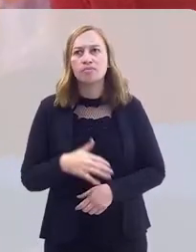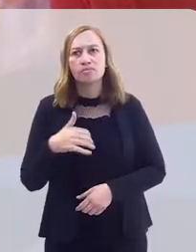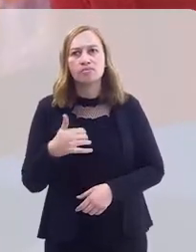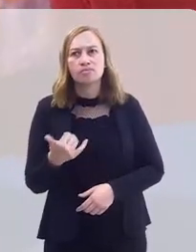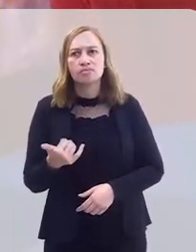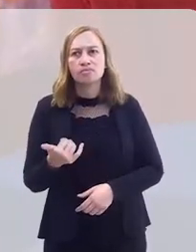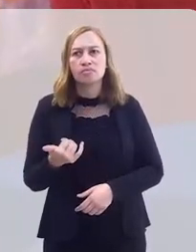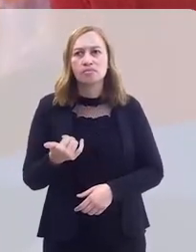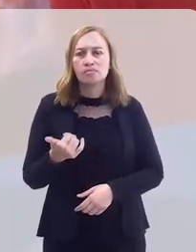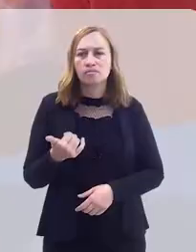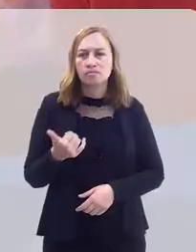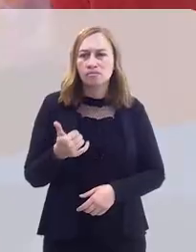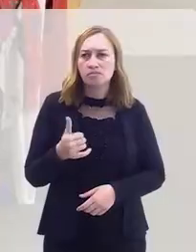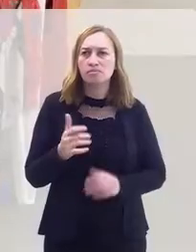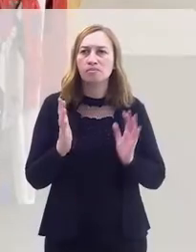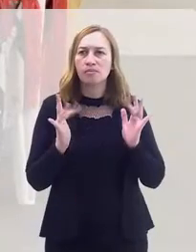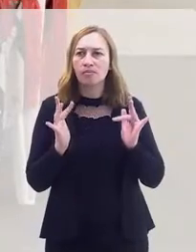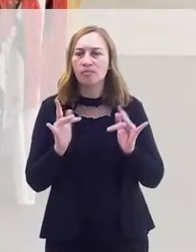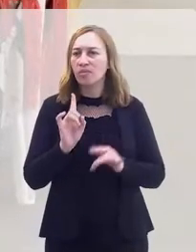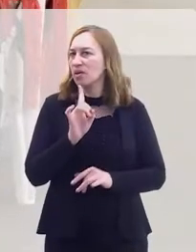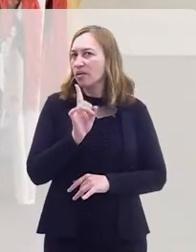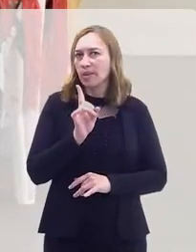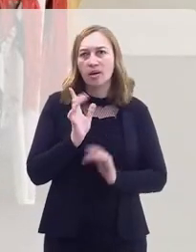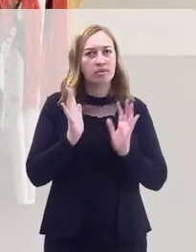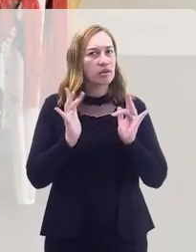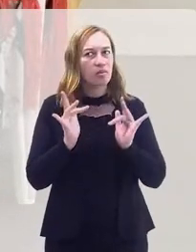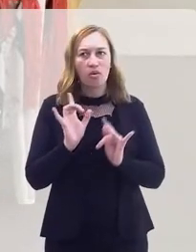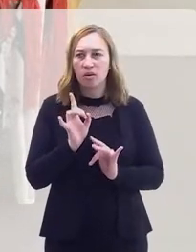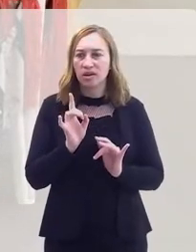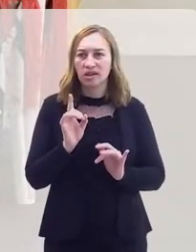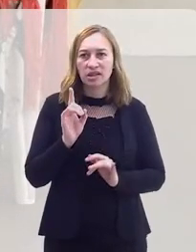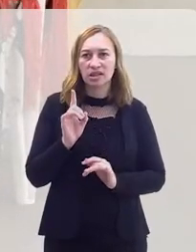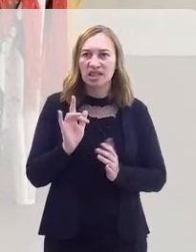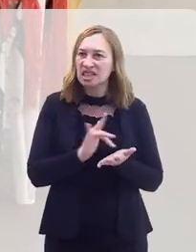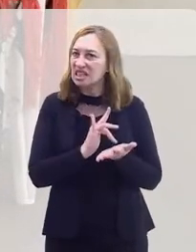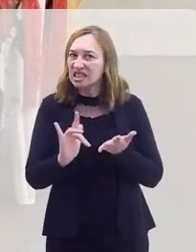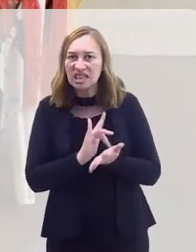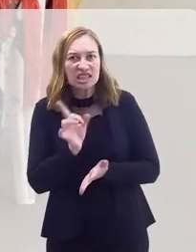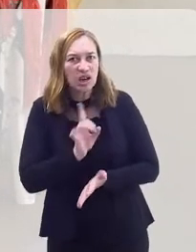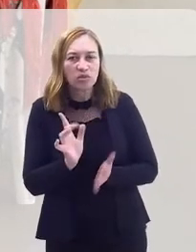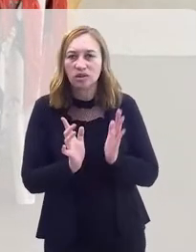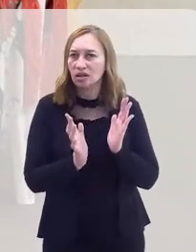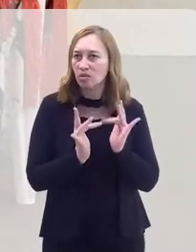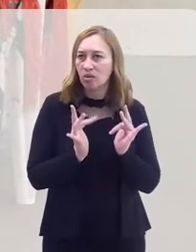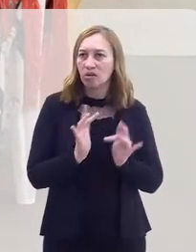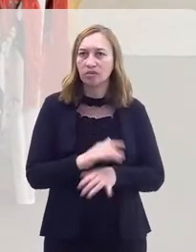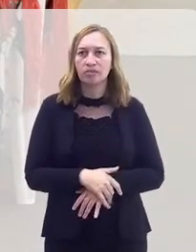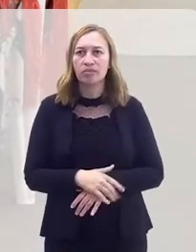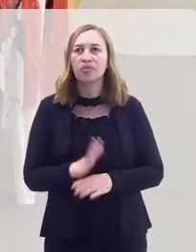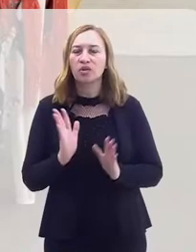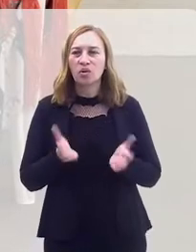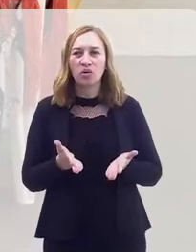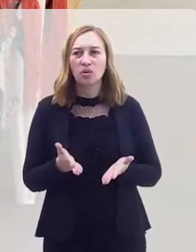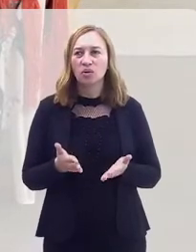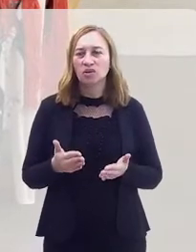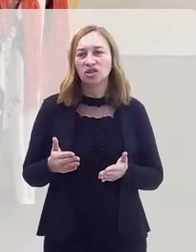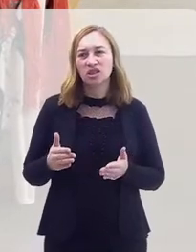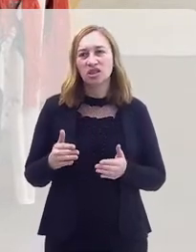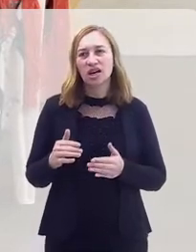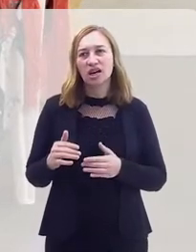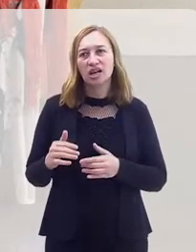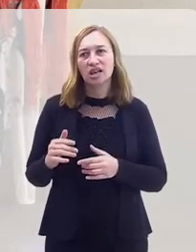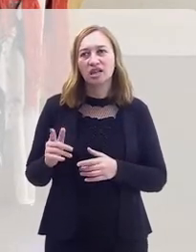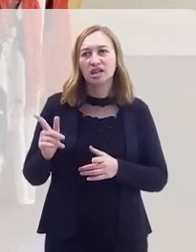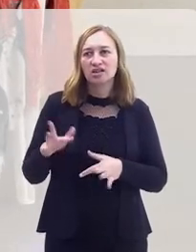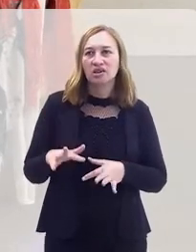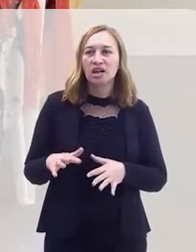tem uma primeira pessoa, é porque cigano não namora. Primeiramente, nós não namora? Não namora. Hoje em dia já